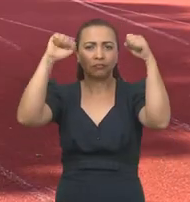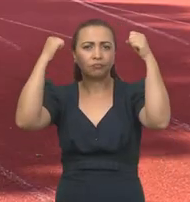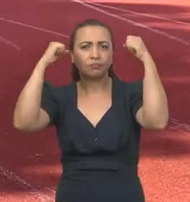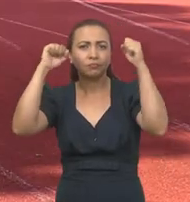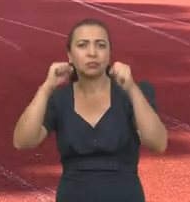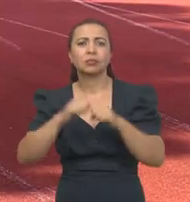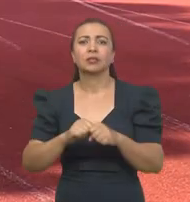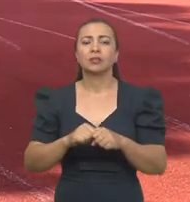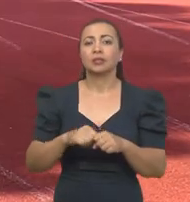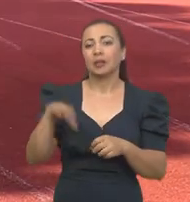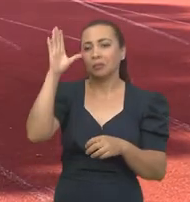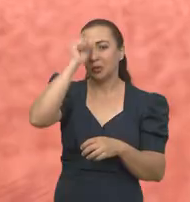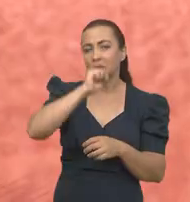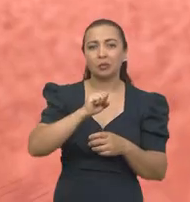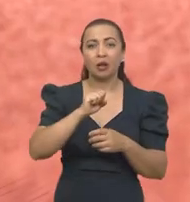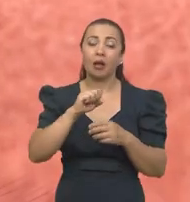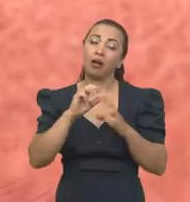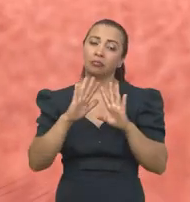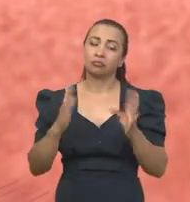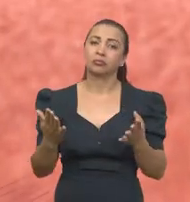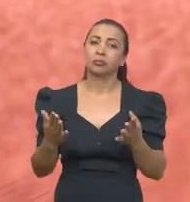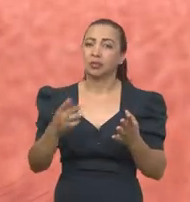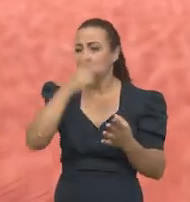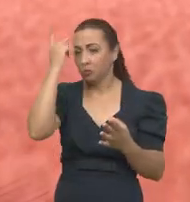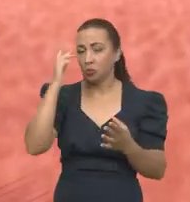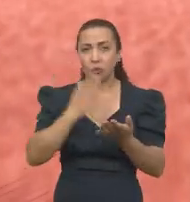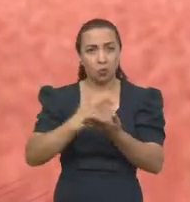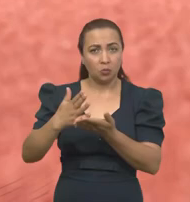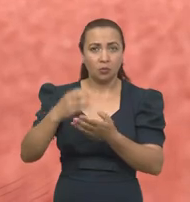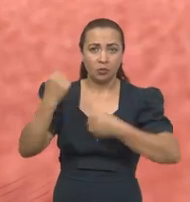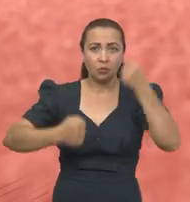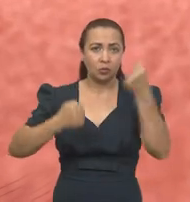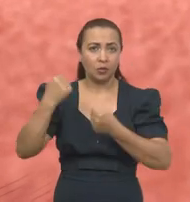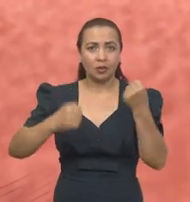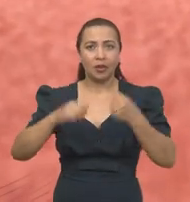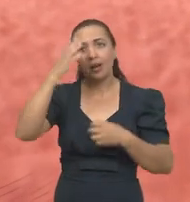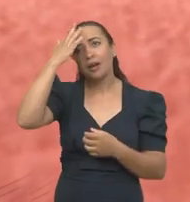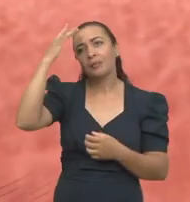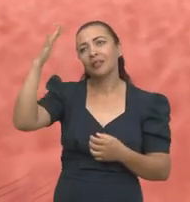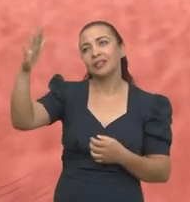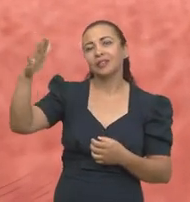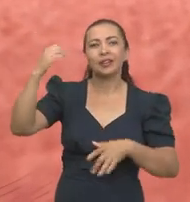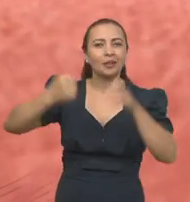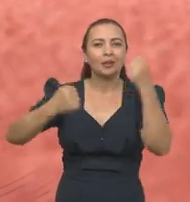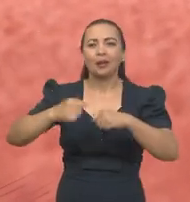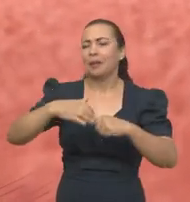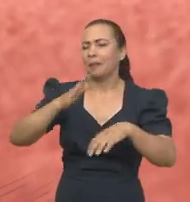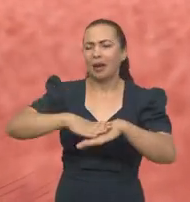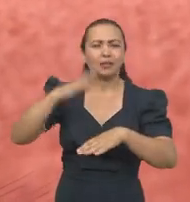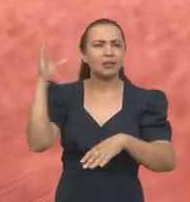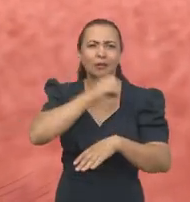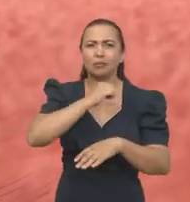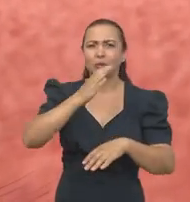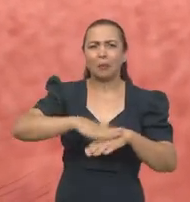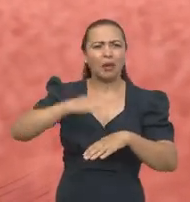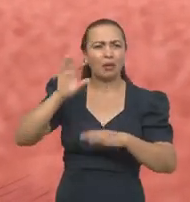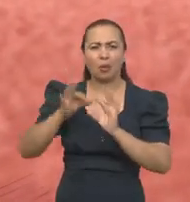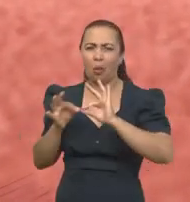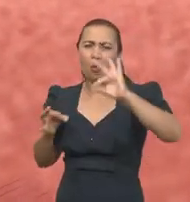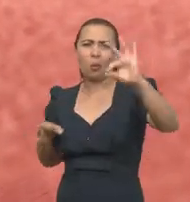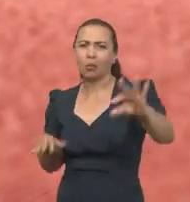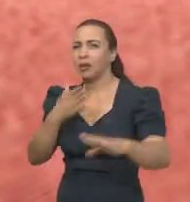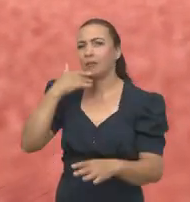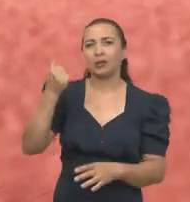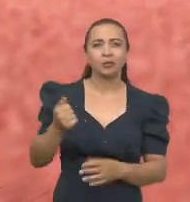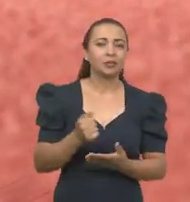orientação na parte a transação ou seja o pessoal começa a correr imagina que correu quanto mais o quanto mais rápido quanto mais